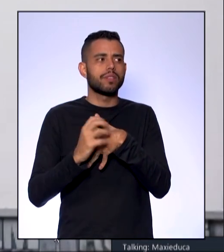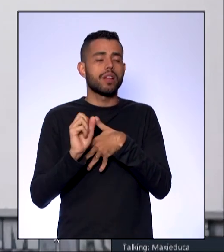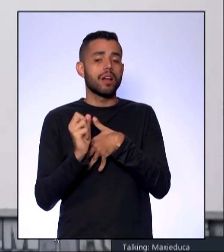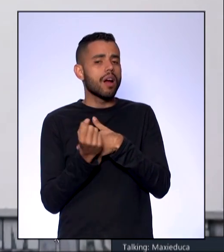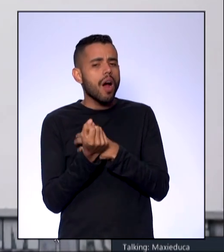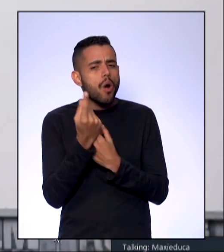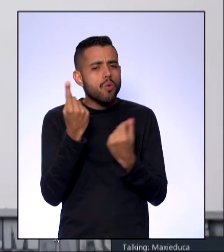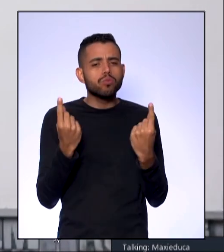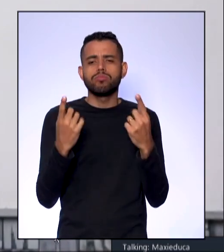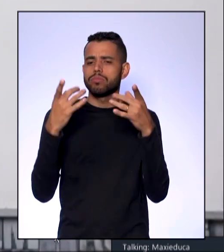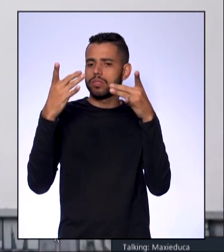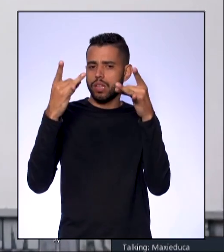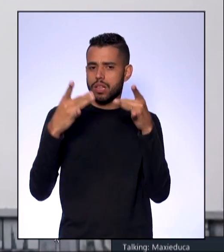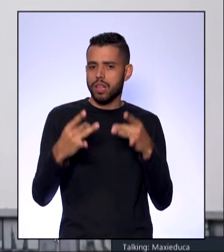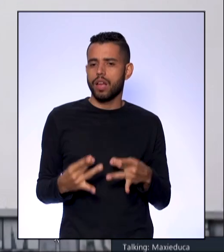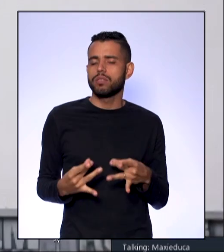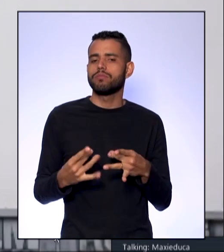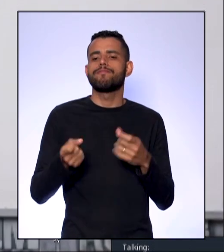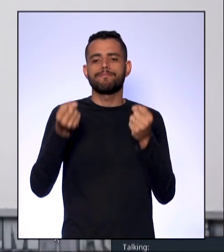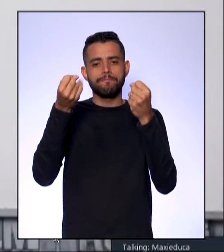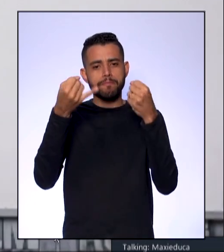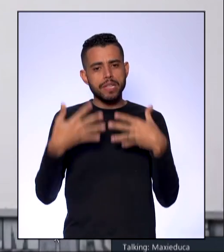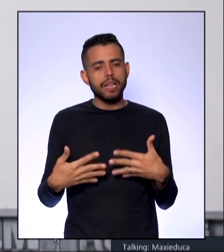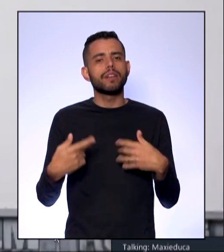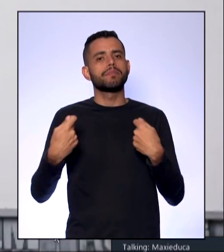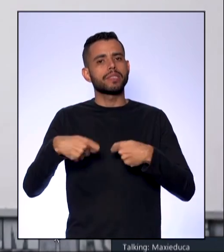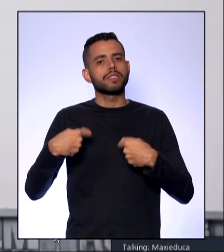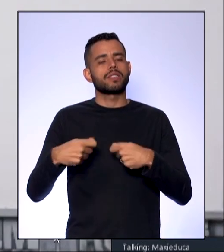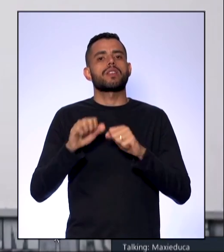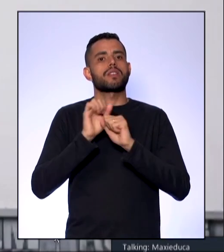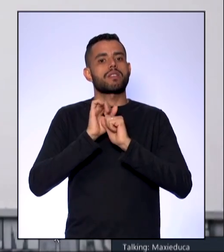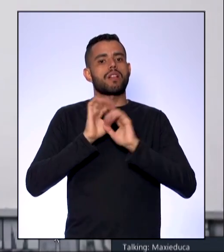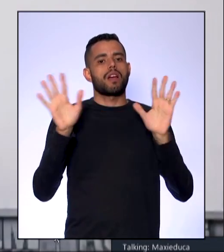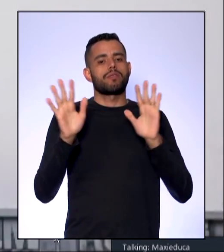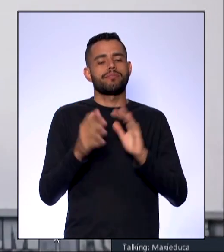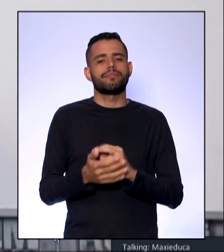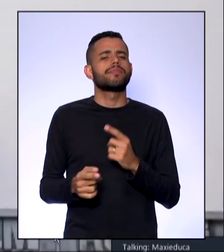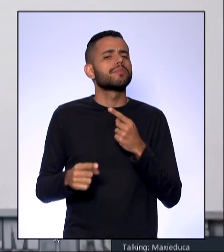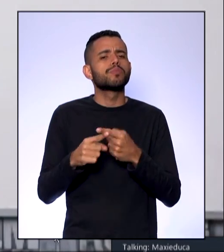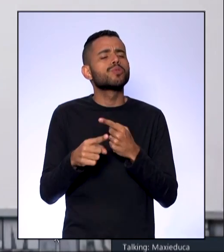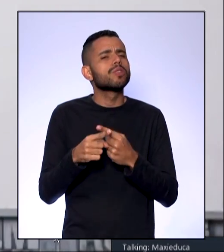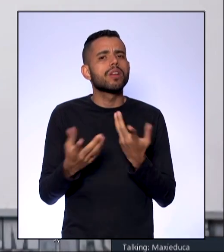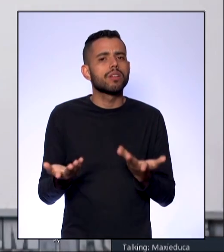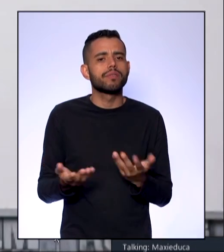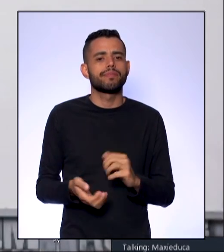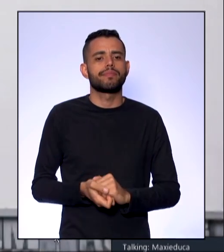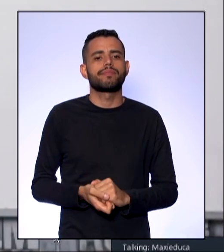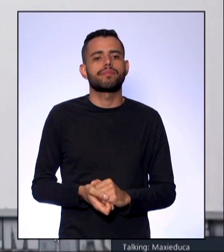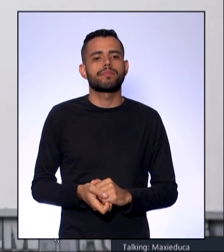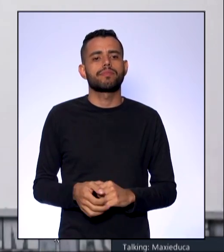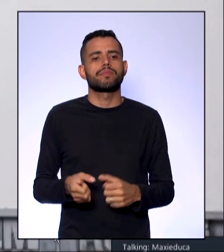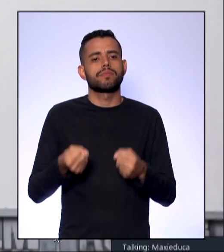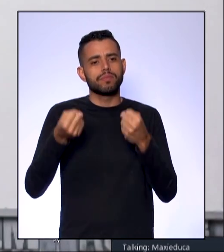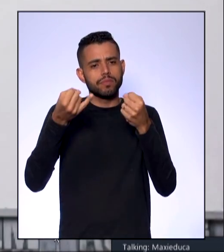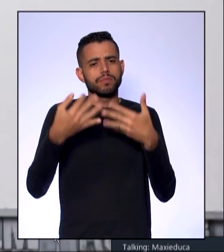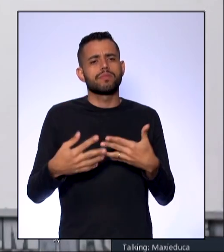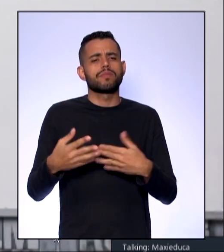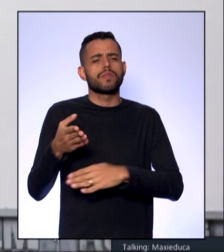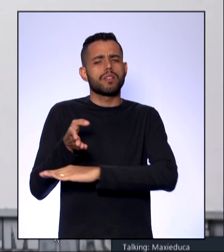ser bem demarcados. Por quê, professor? Muita atenção. Quando nós falamos em